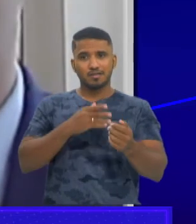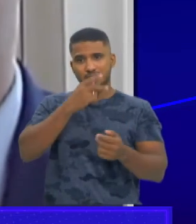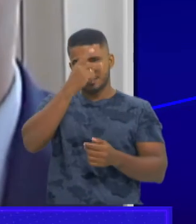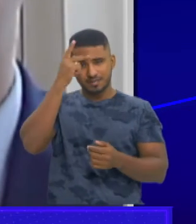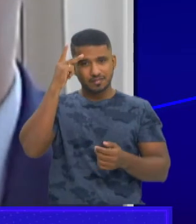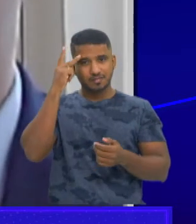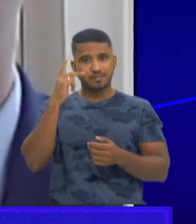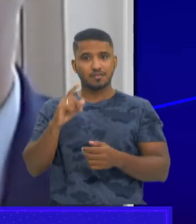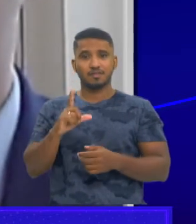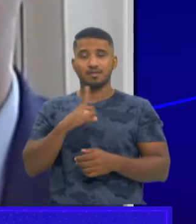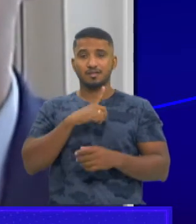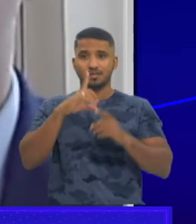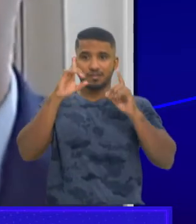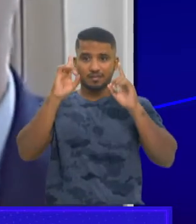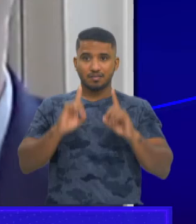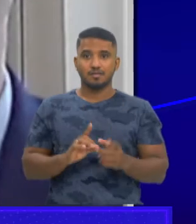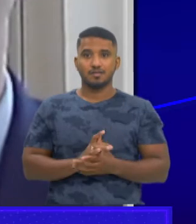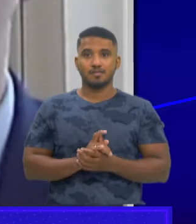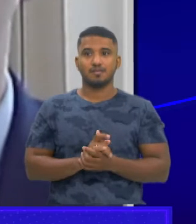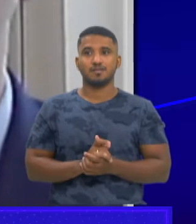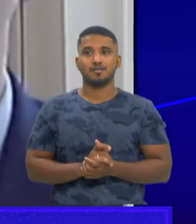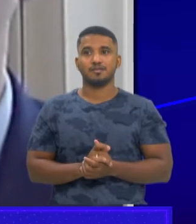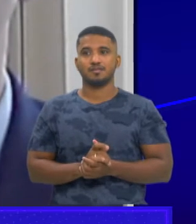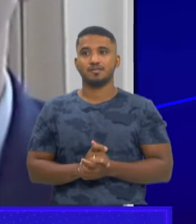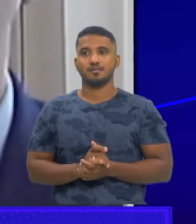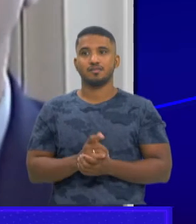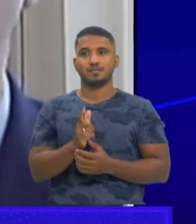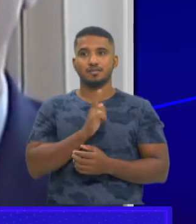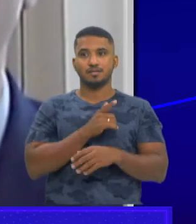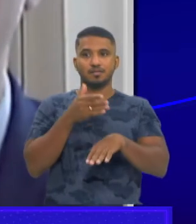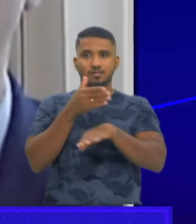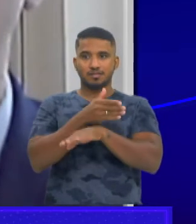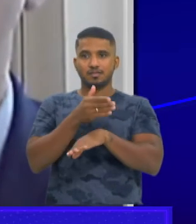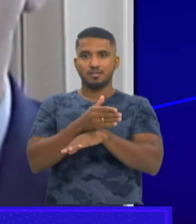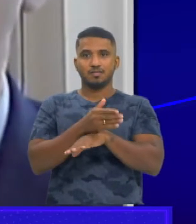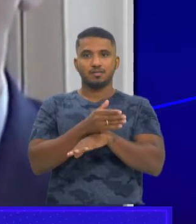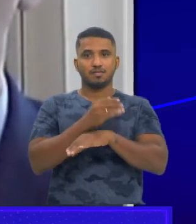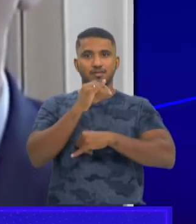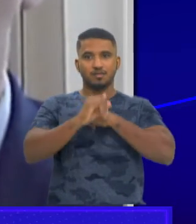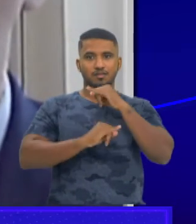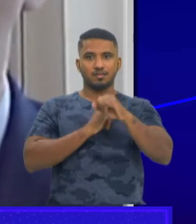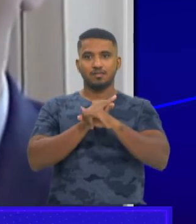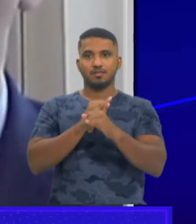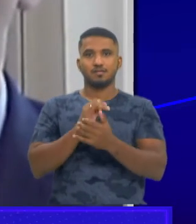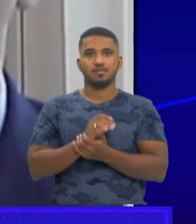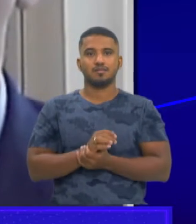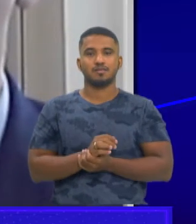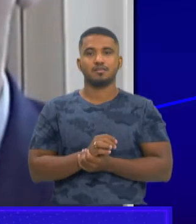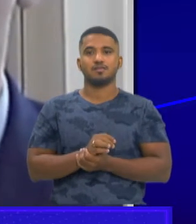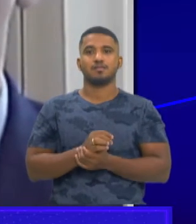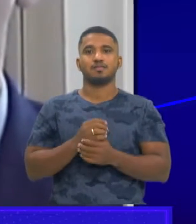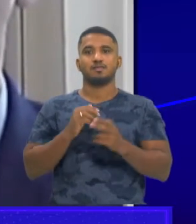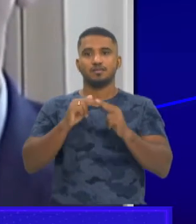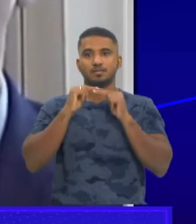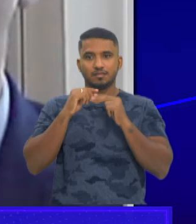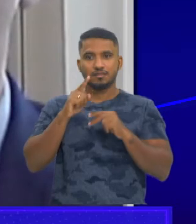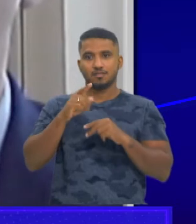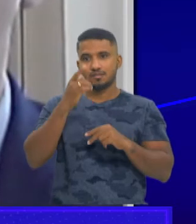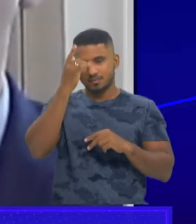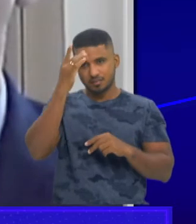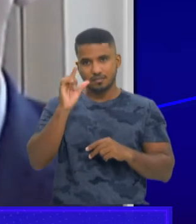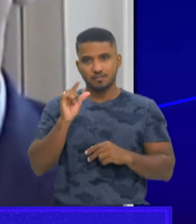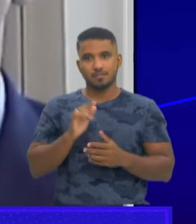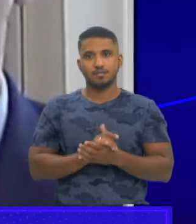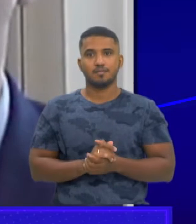que qualquer pessoa com deficiência possa ter acesso, por exemplo, à internet. Mas